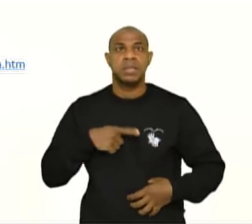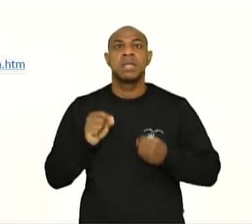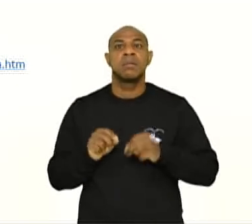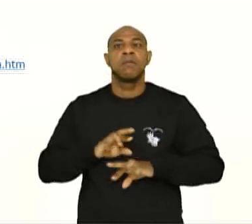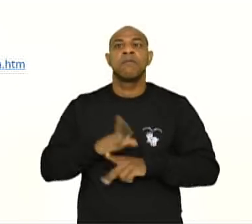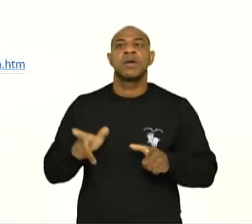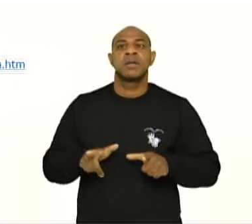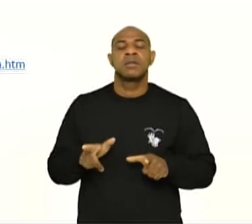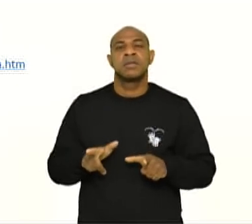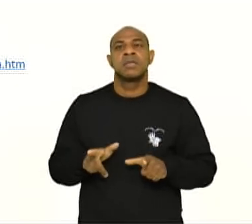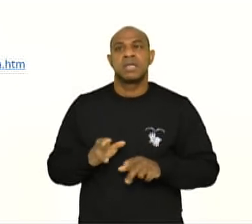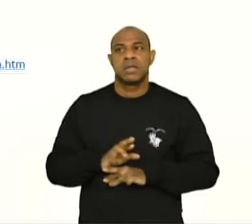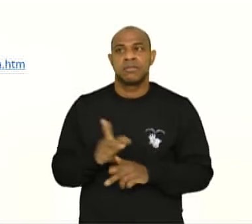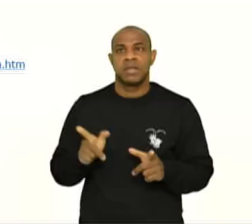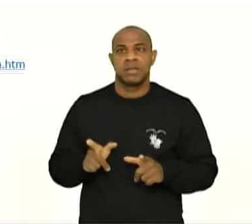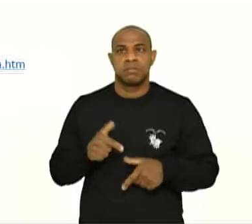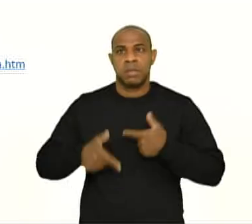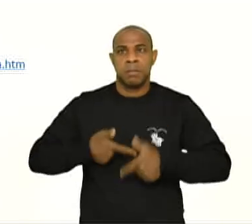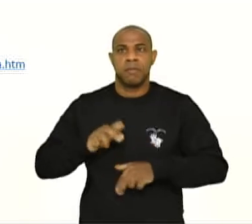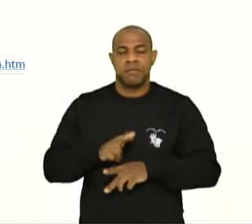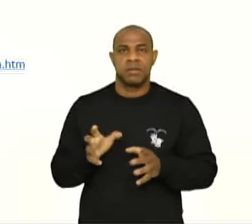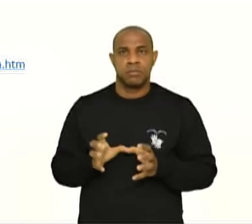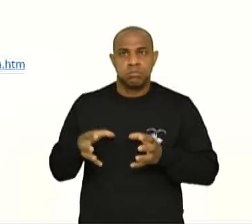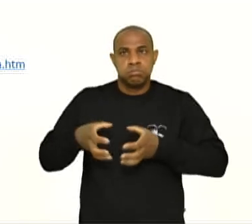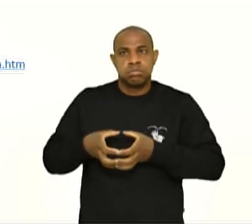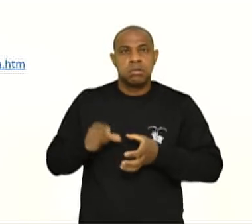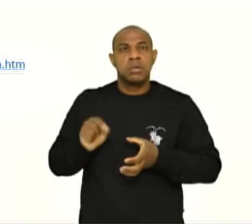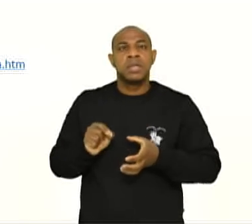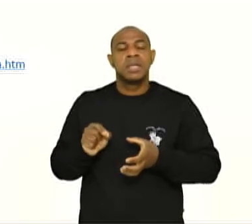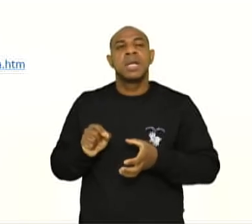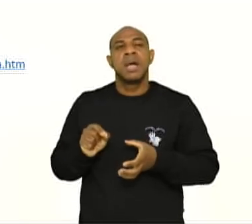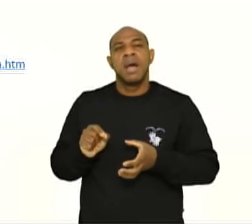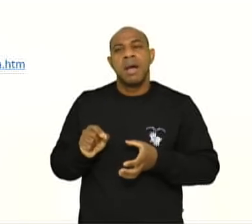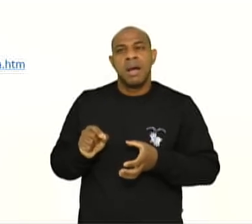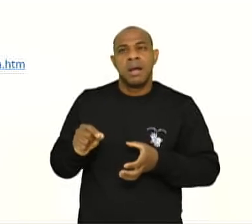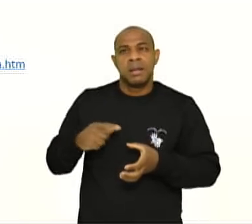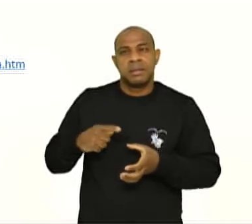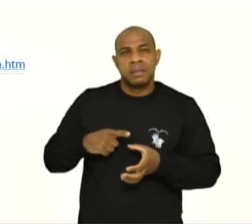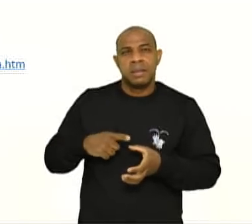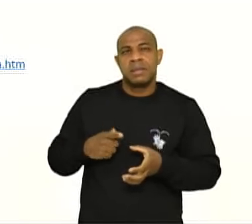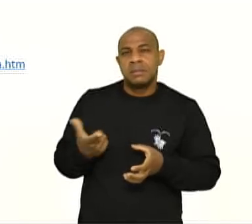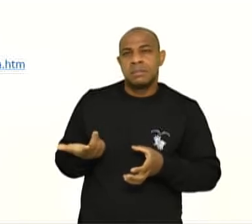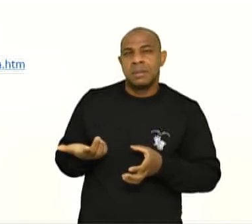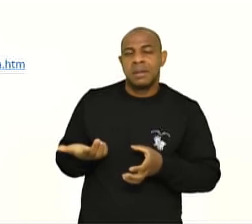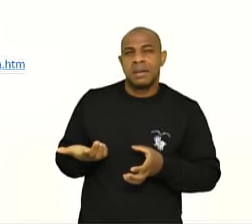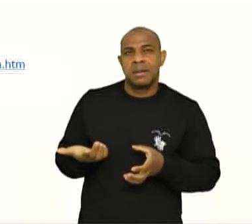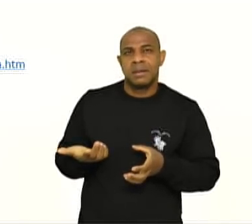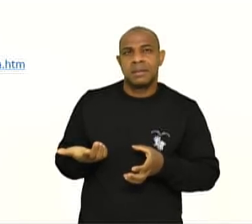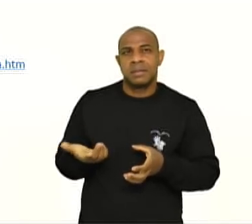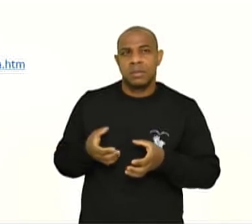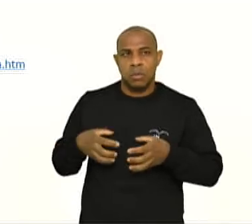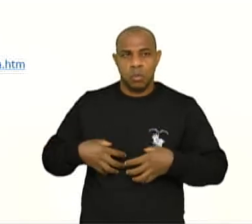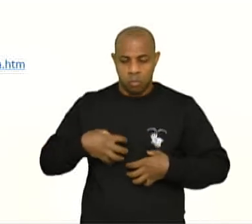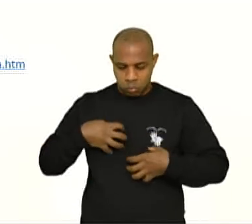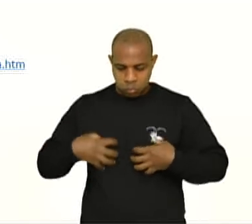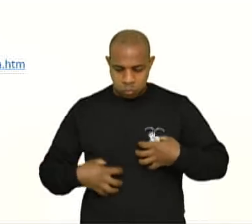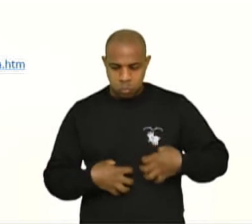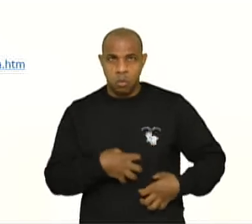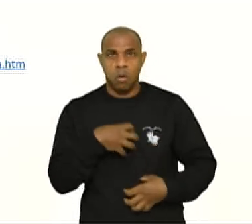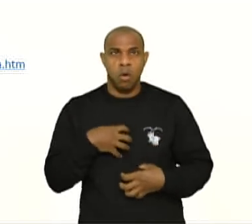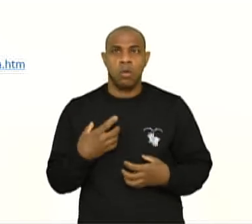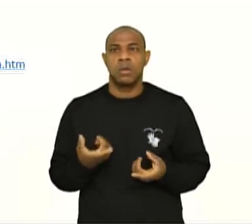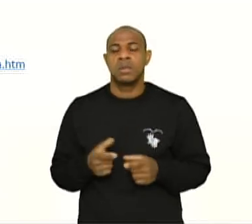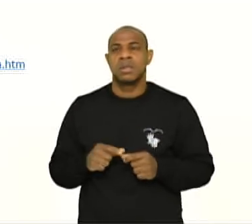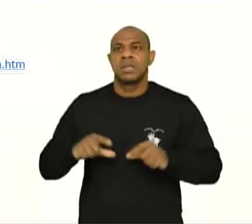funções semelhantes ali, que têm mais ou menos, agrupam uma mesma função, tá? Vamos supor ali órgãos do